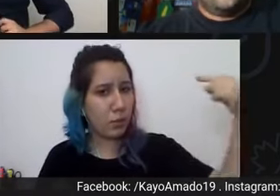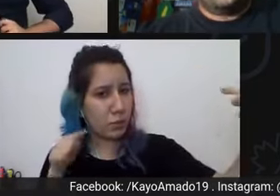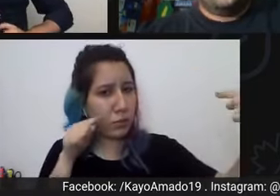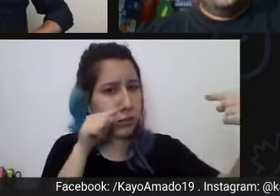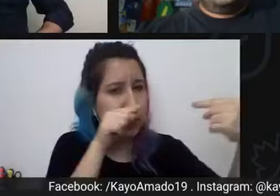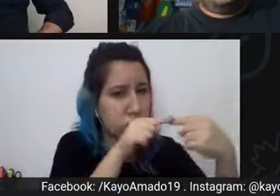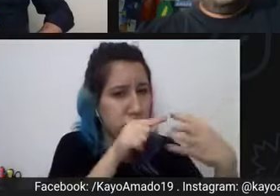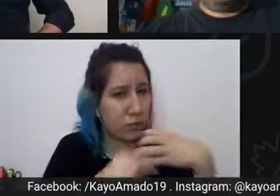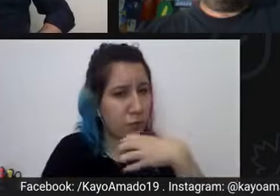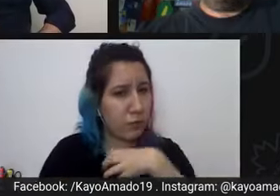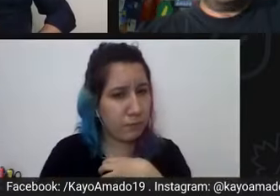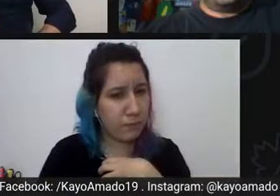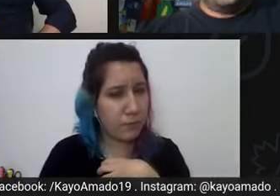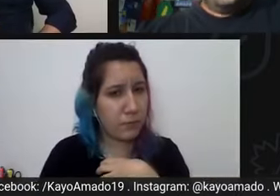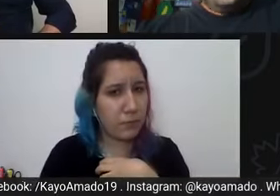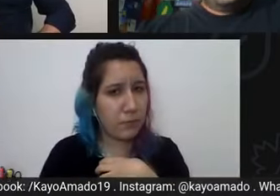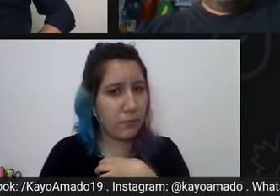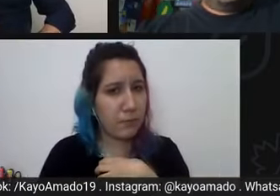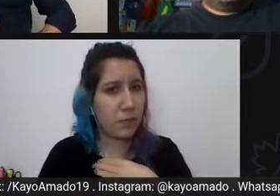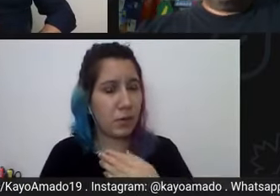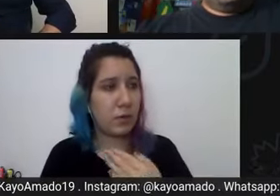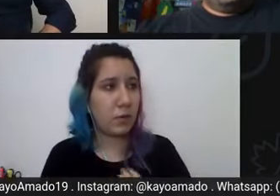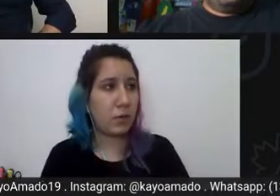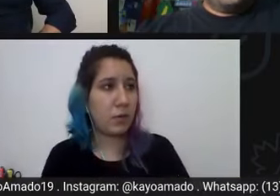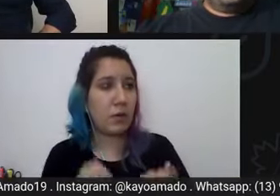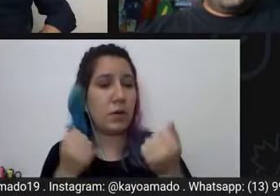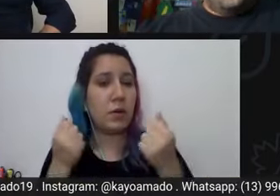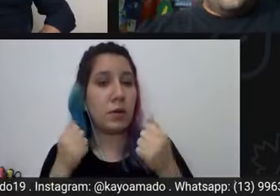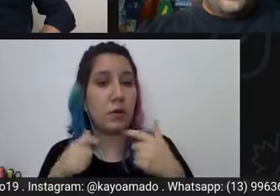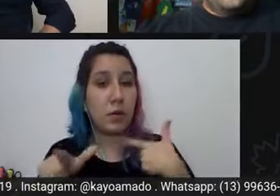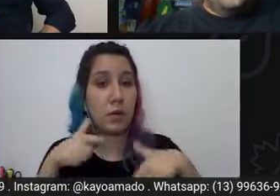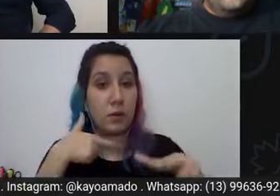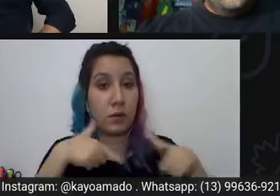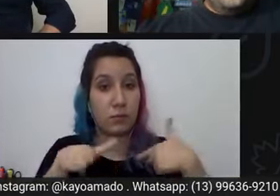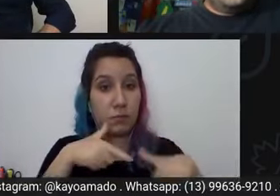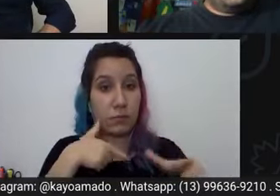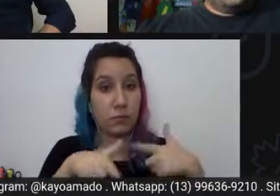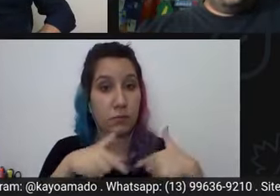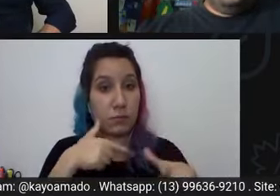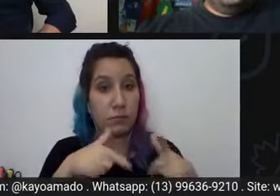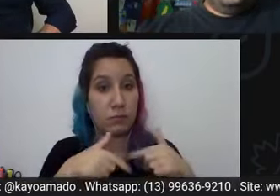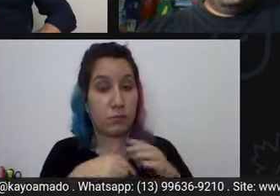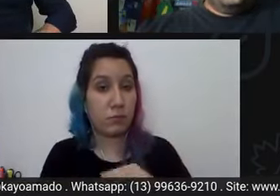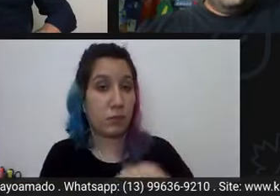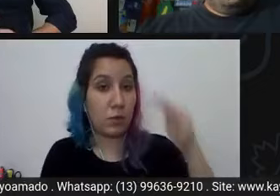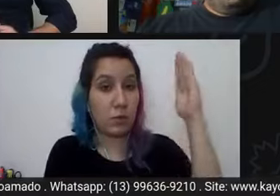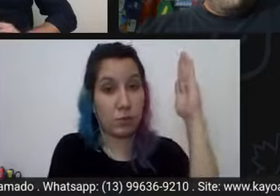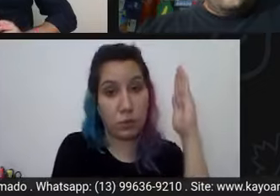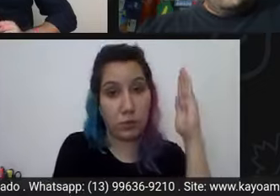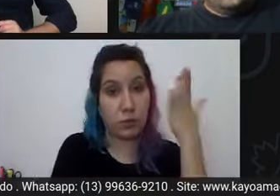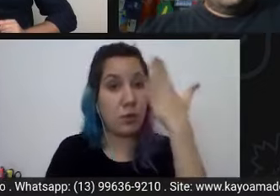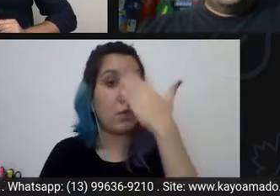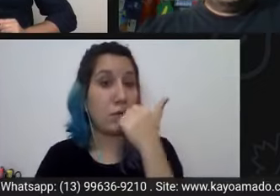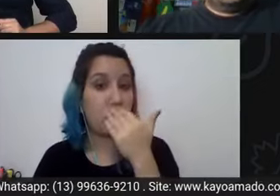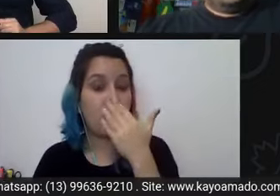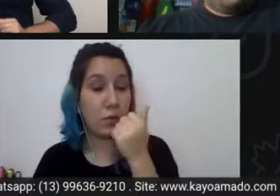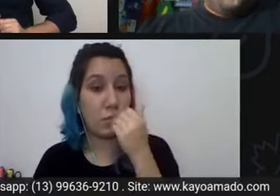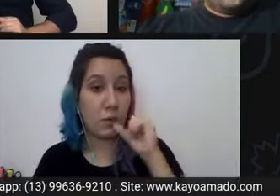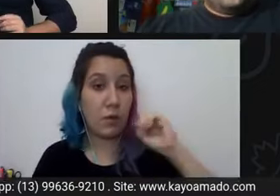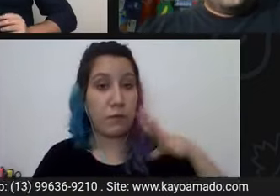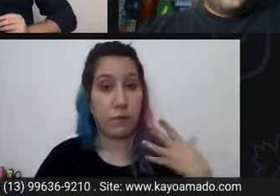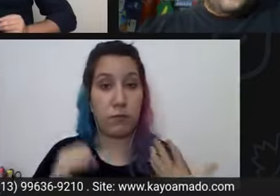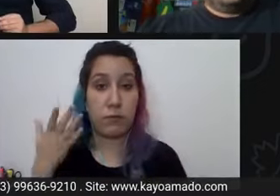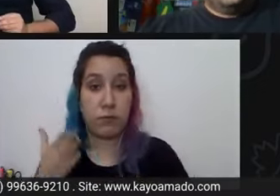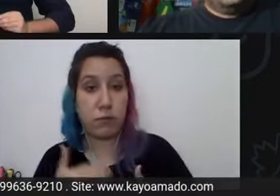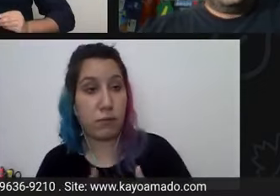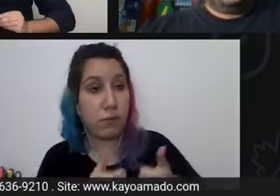formas diretas. Então, ele vai empregar as pessoas em meios de hospedagem, gastronomia, eventos,